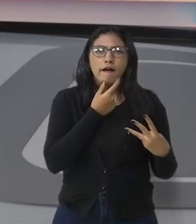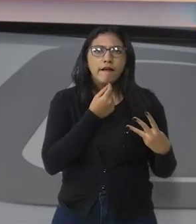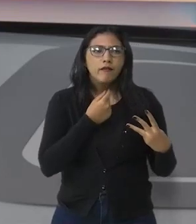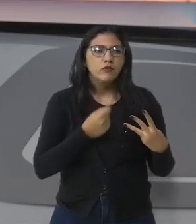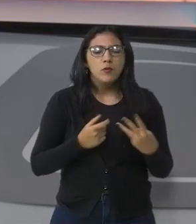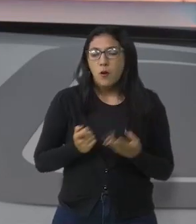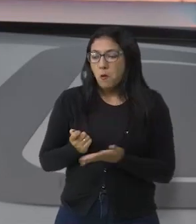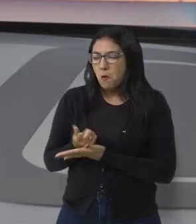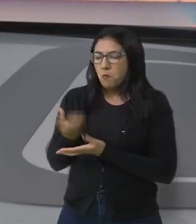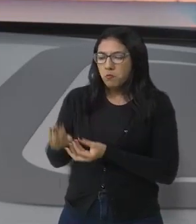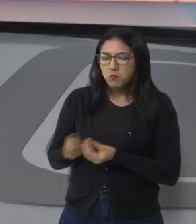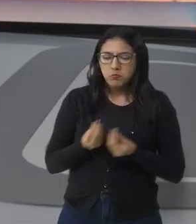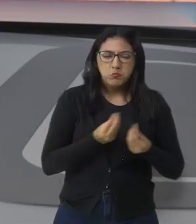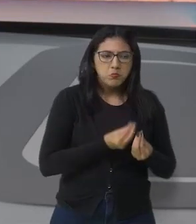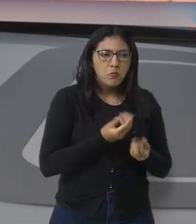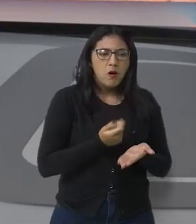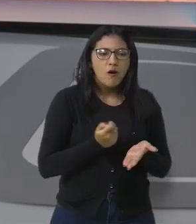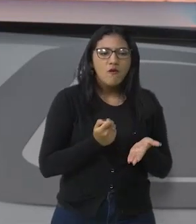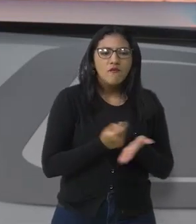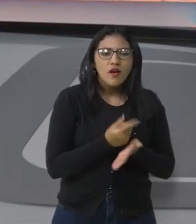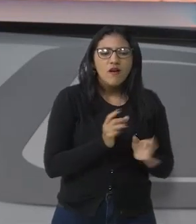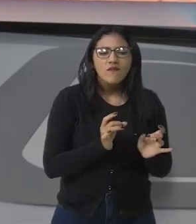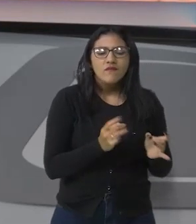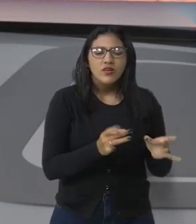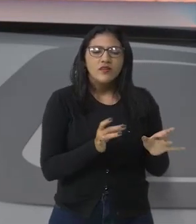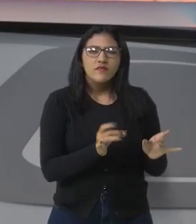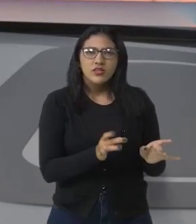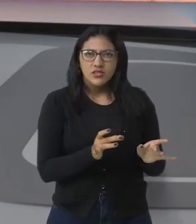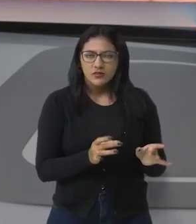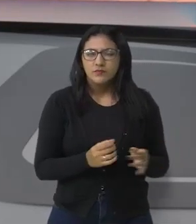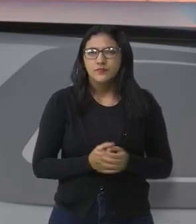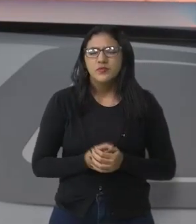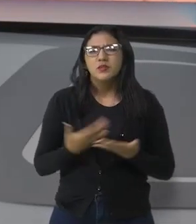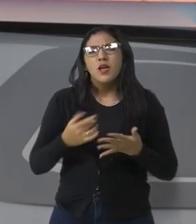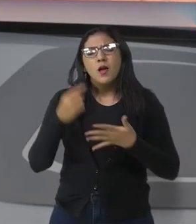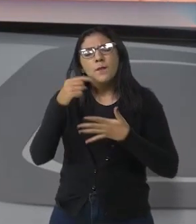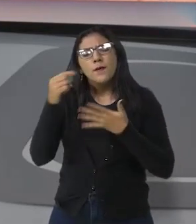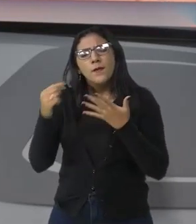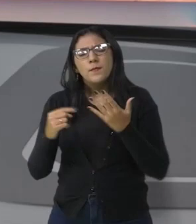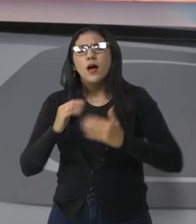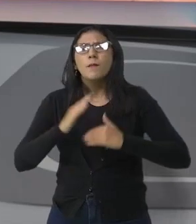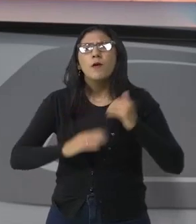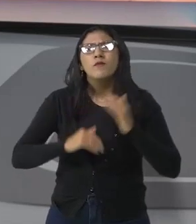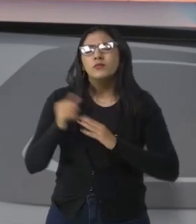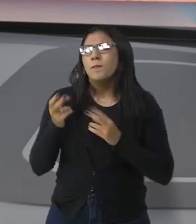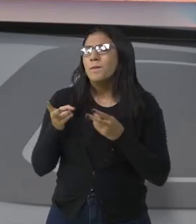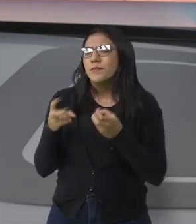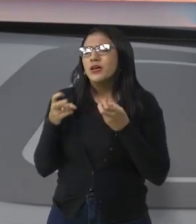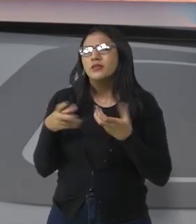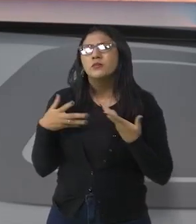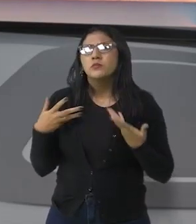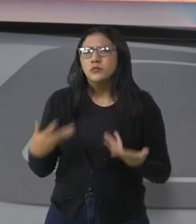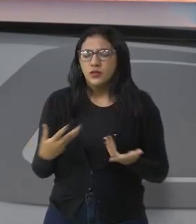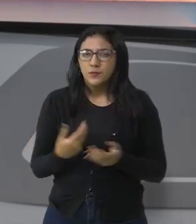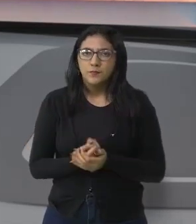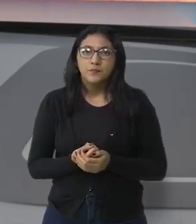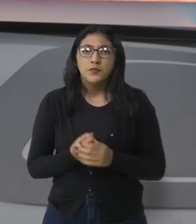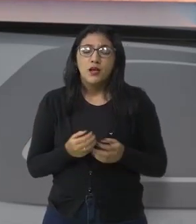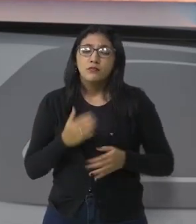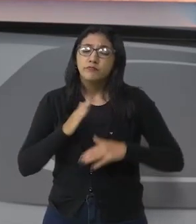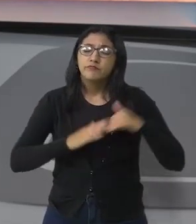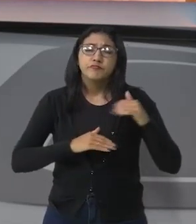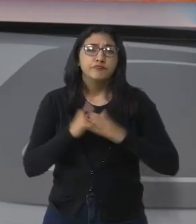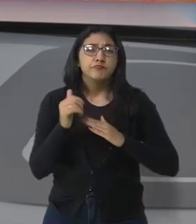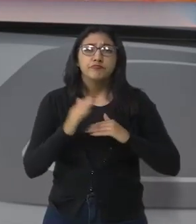um outro valor. O que a gente acaba reparando de todas essas profissões? Essas profissões acabam não